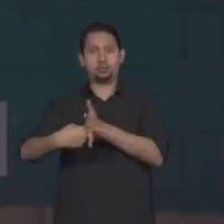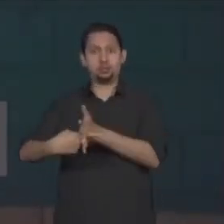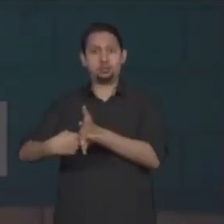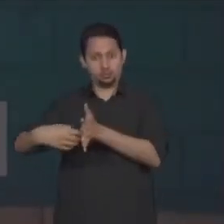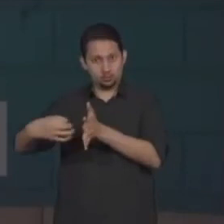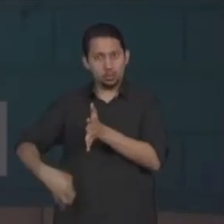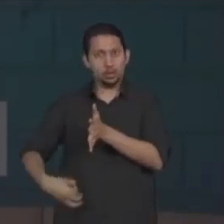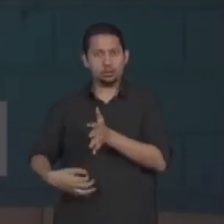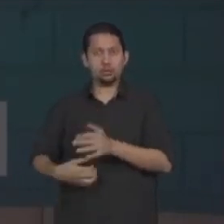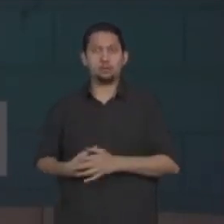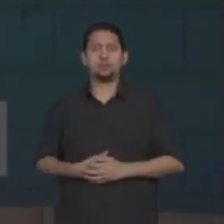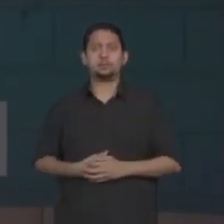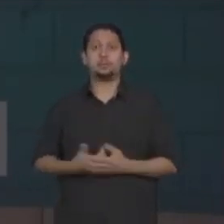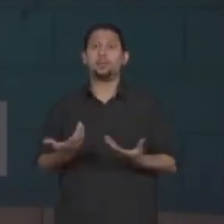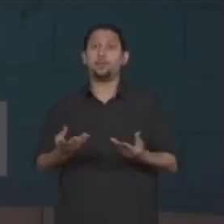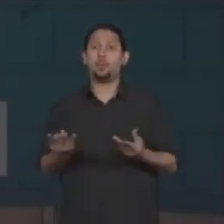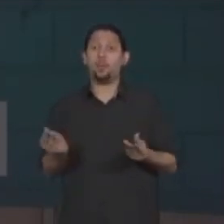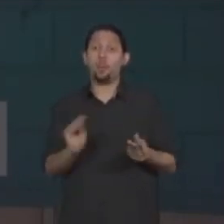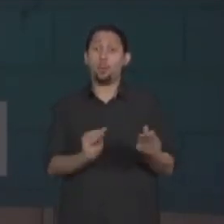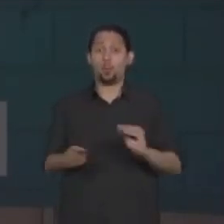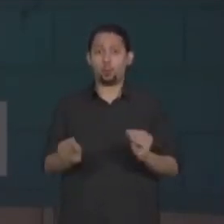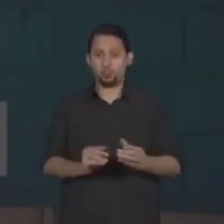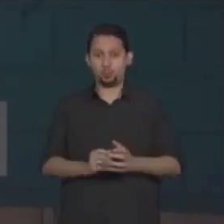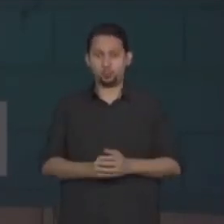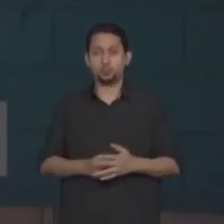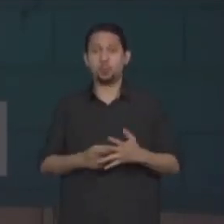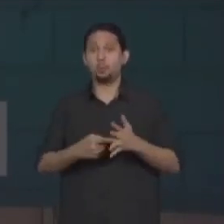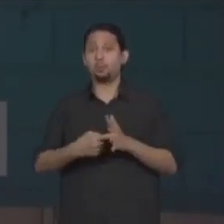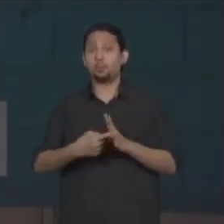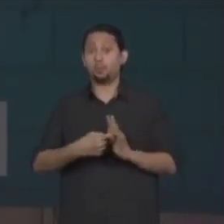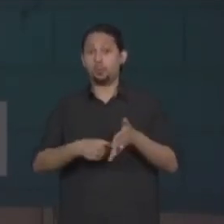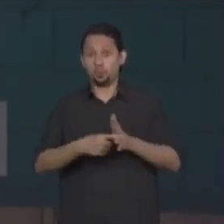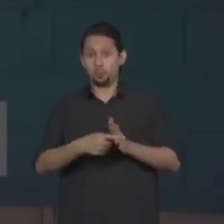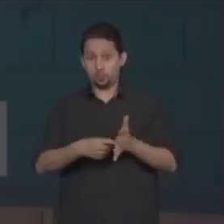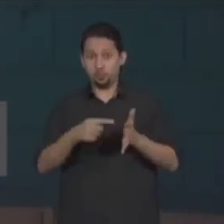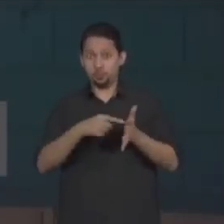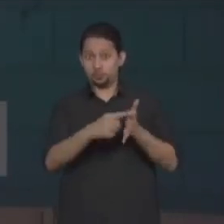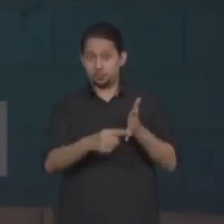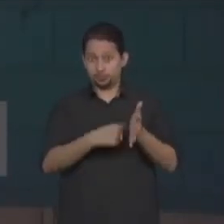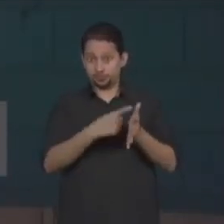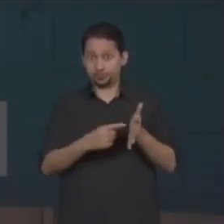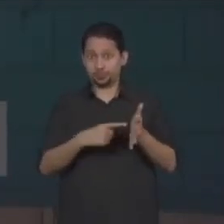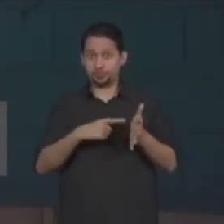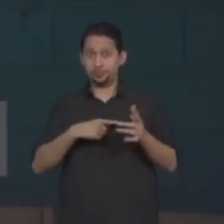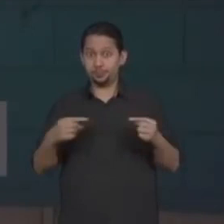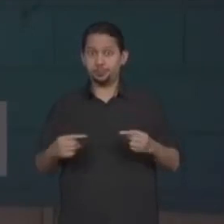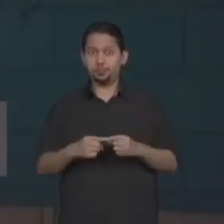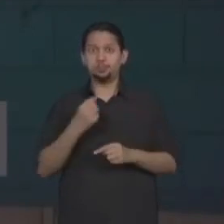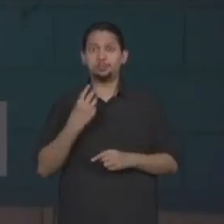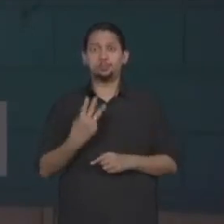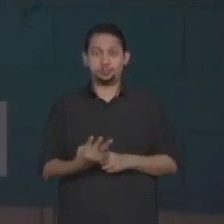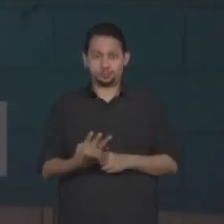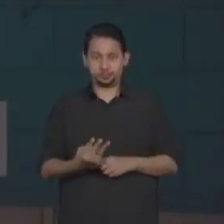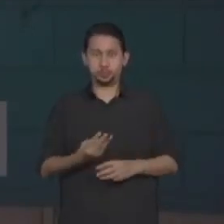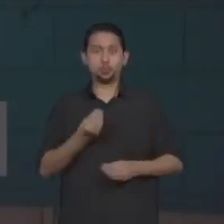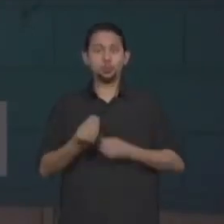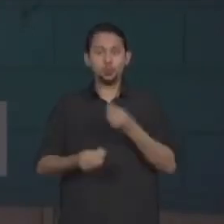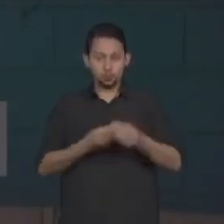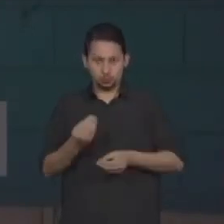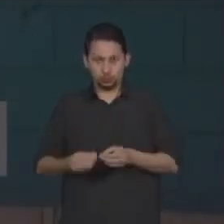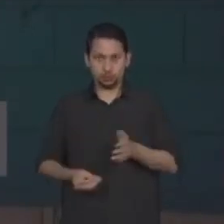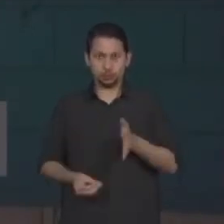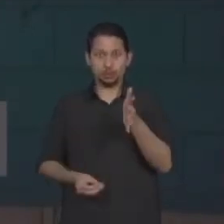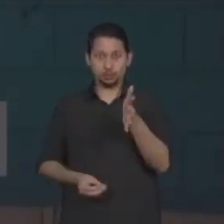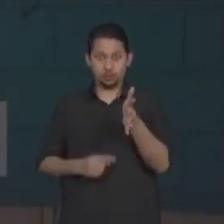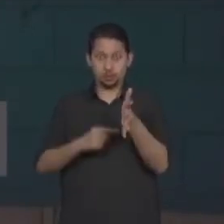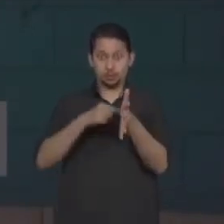Então, a polia ela vai ter 3 peças. Então você vai precisar, como que ela vai funcionar?